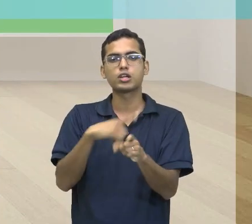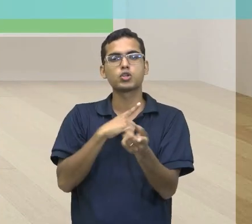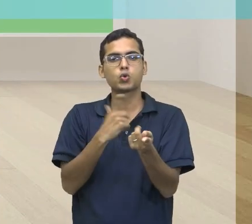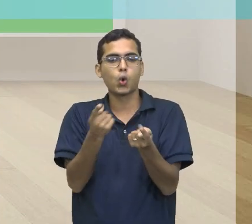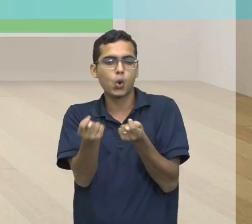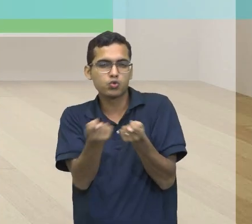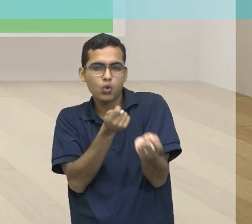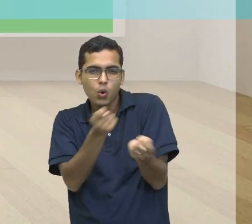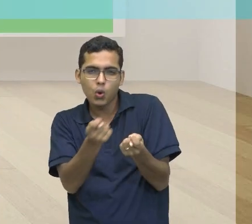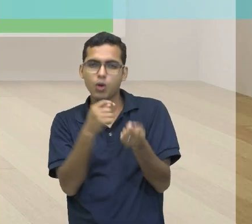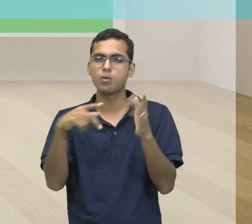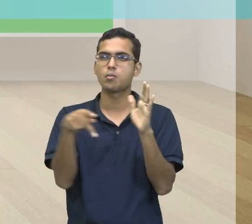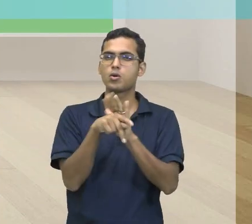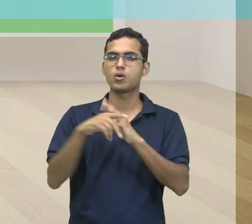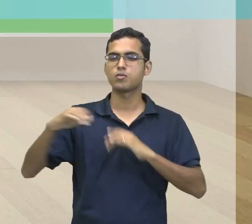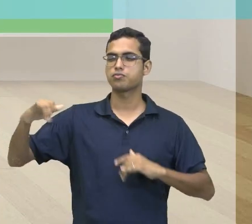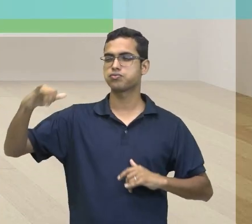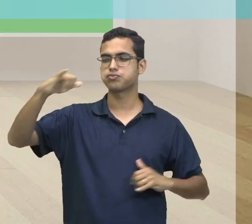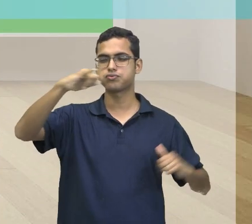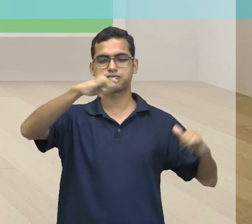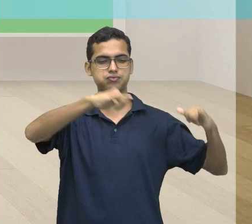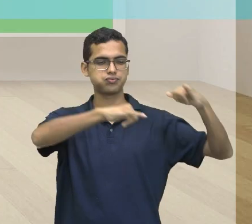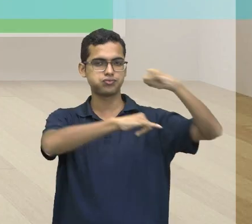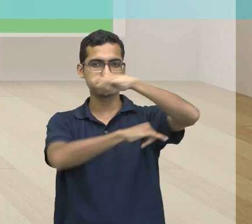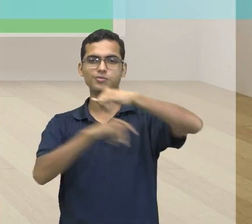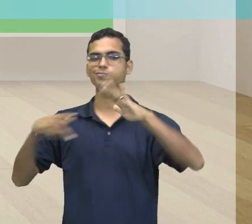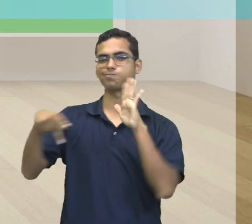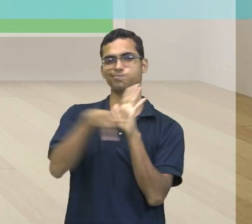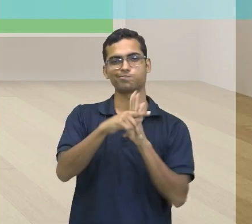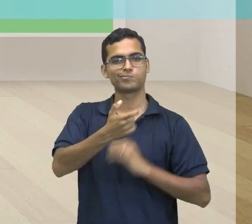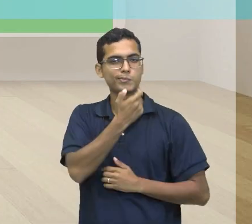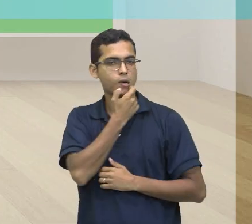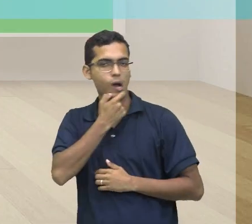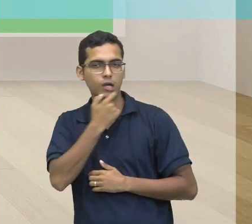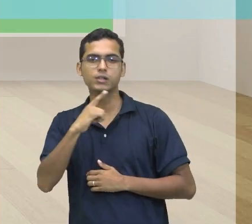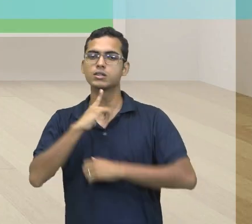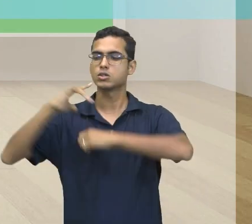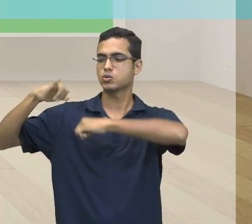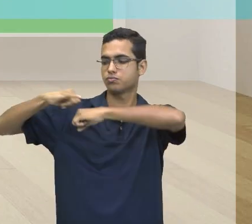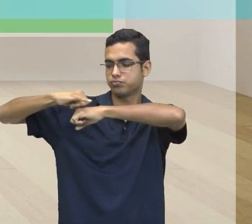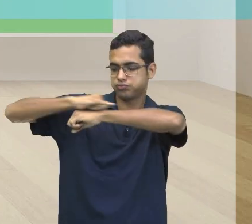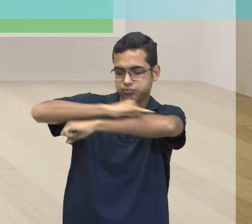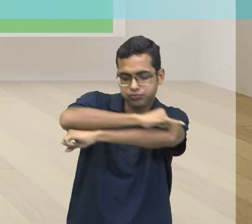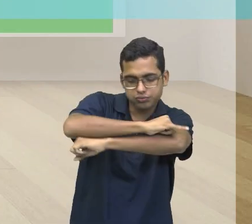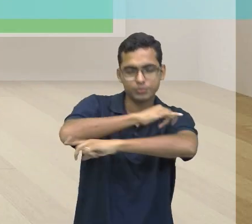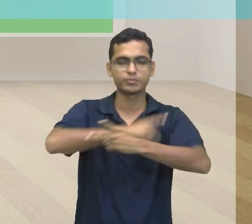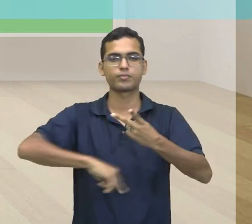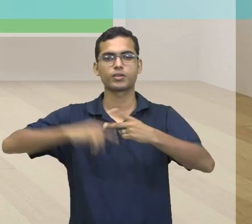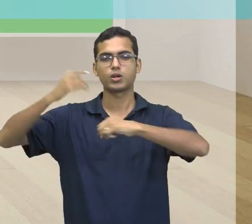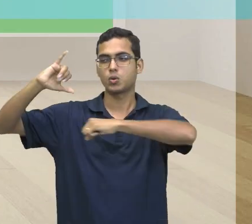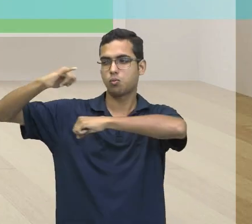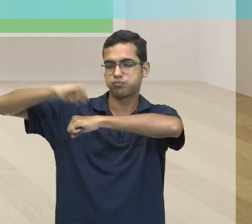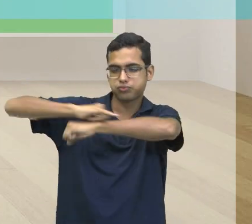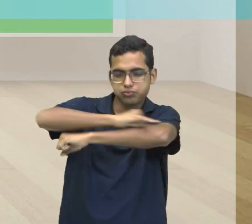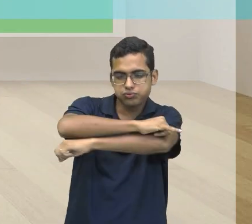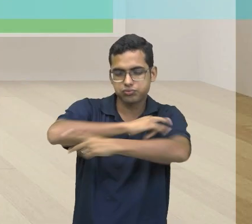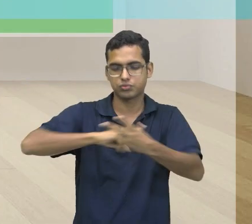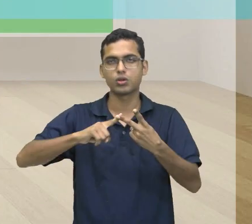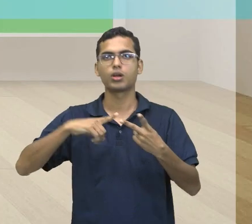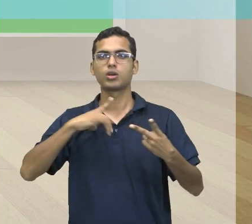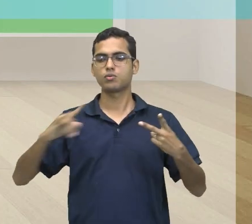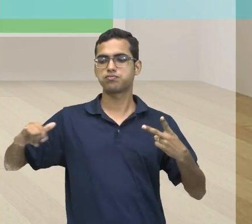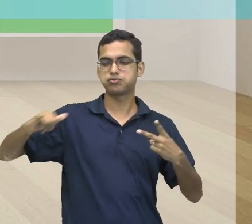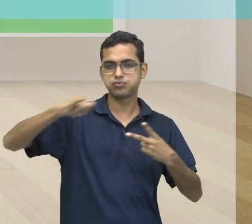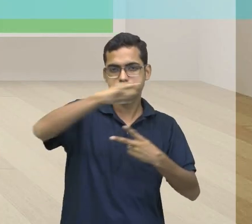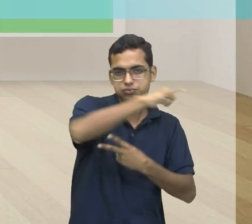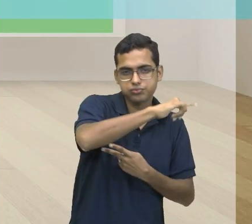língua que nós vamos ver nos aeroportos, é a língua onde nós vamos ver dentro dos aviões, a tripulação falando, a tripulação se comunicando com a torre